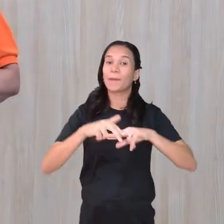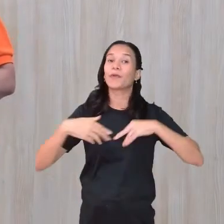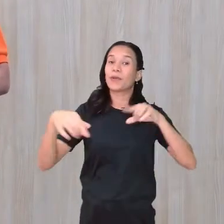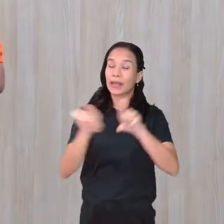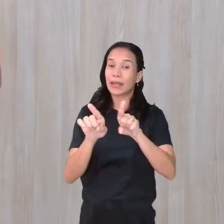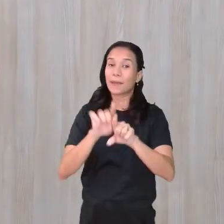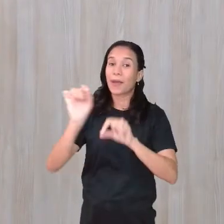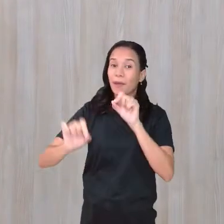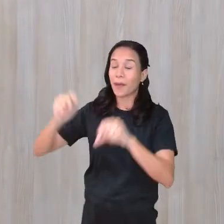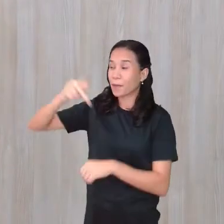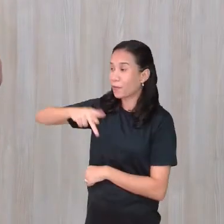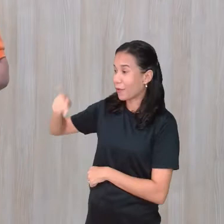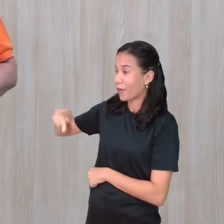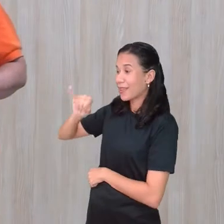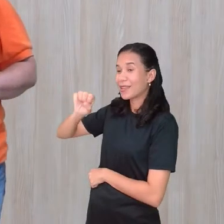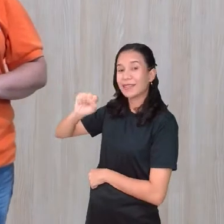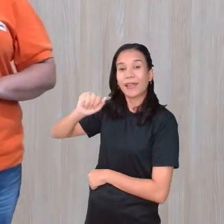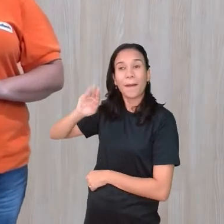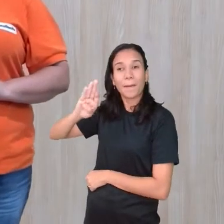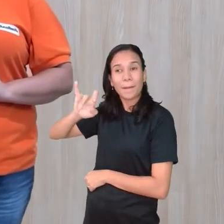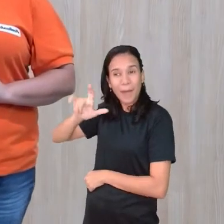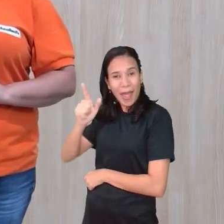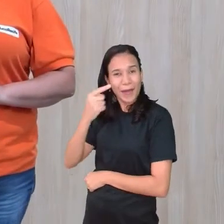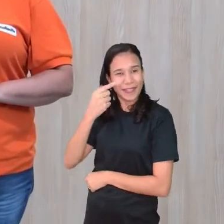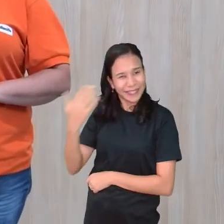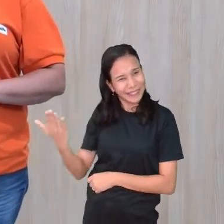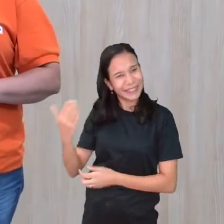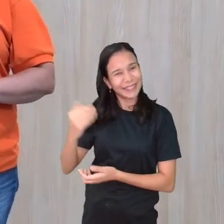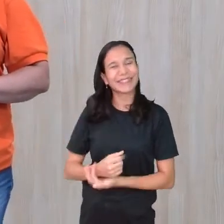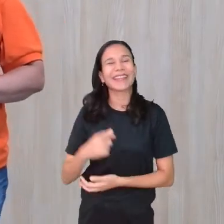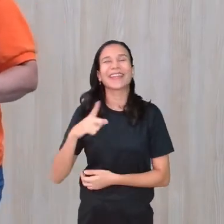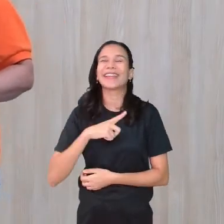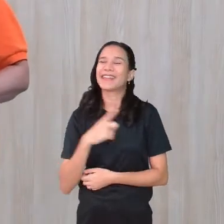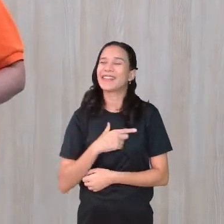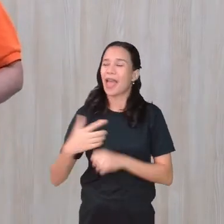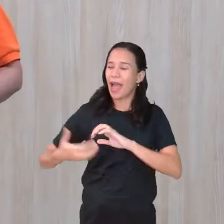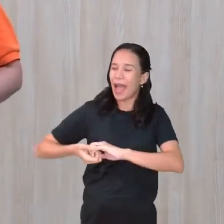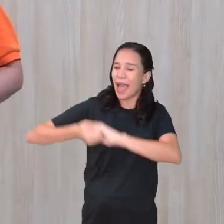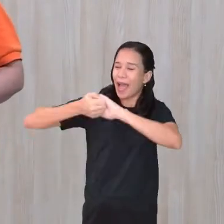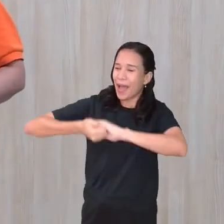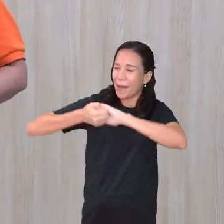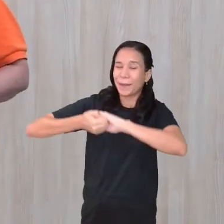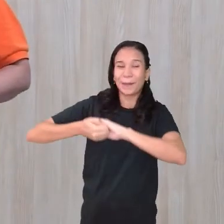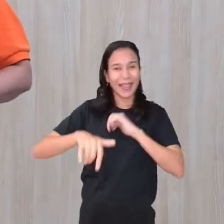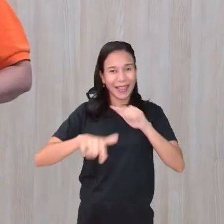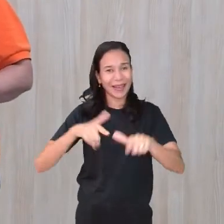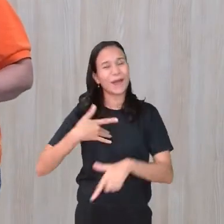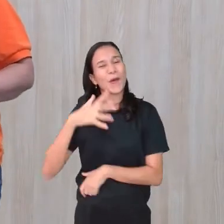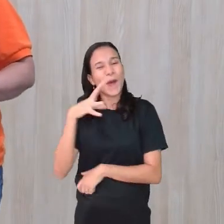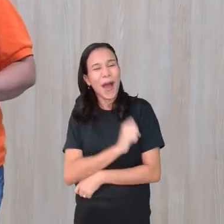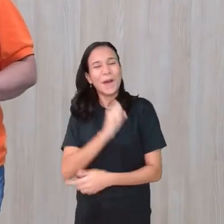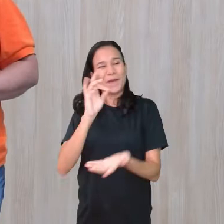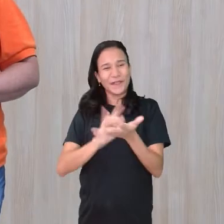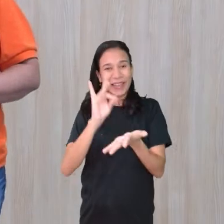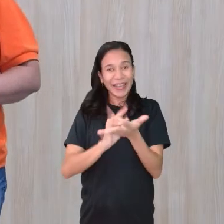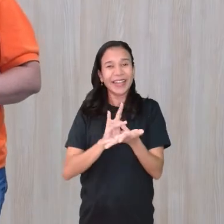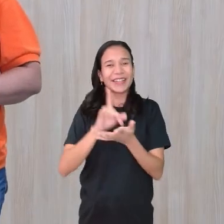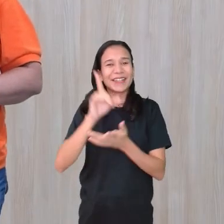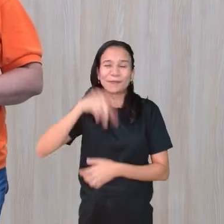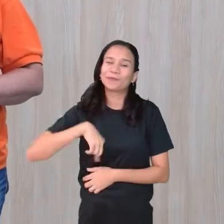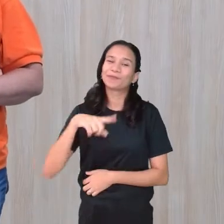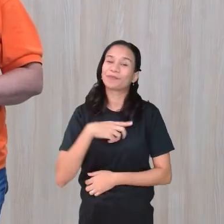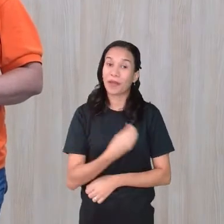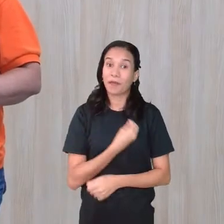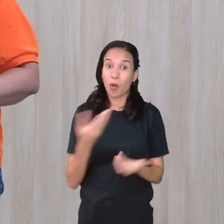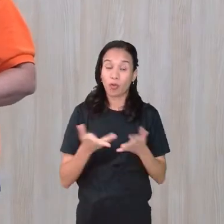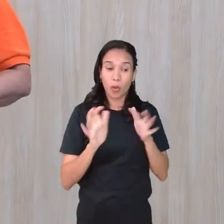também a professora Isabel Borges, minha parceira de trabalho, amo assim de paixão. Ela está aqui